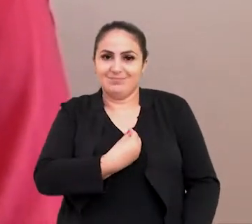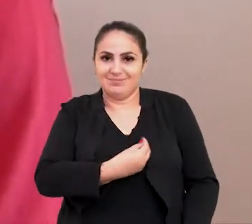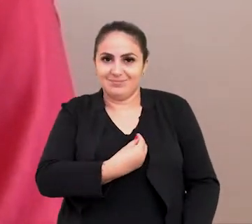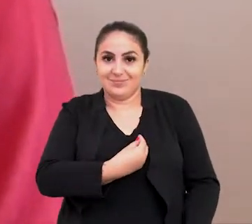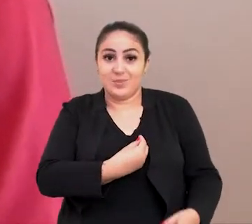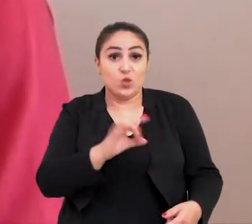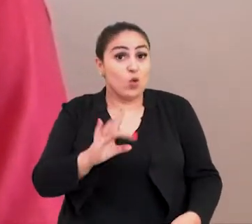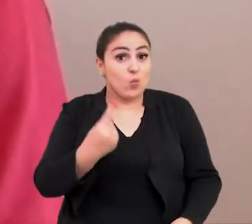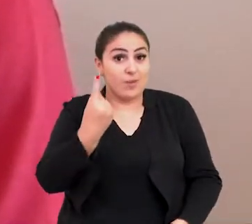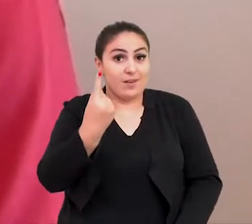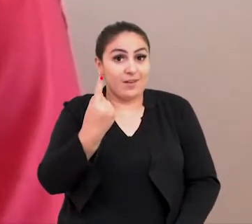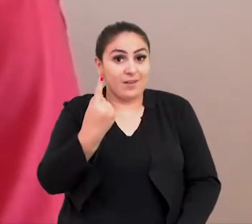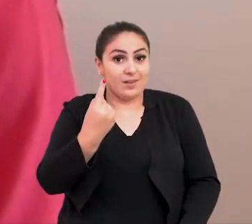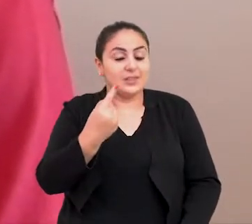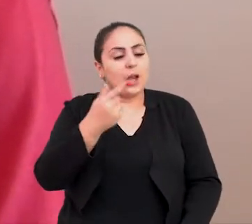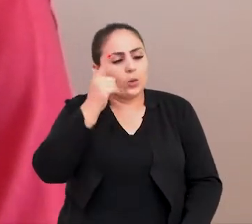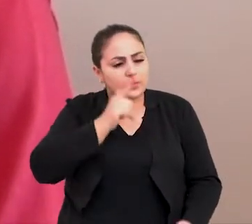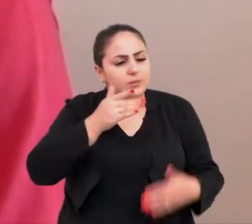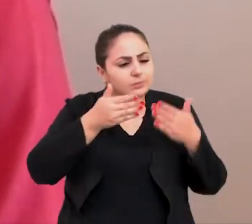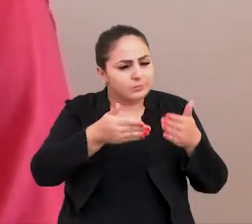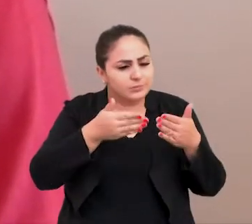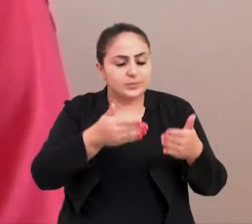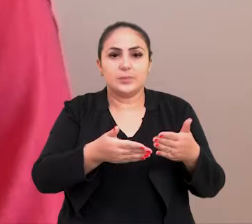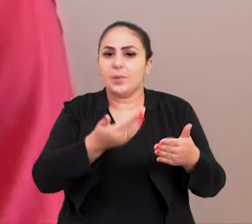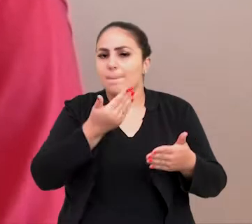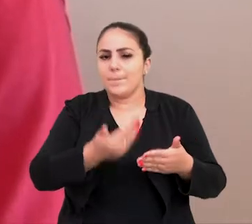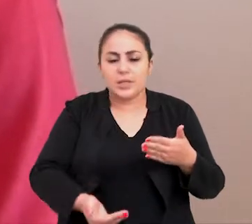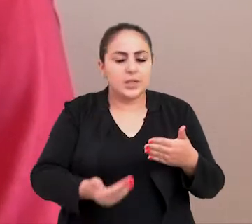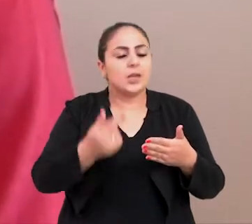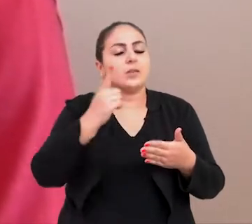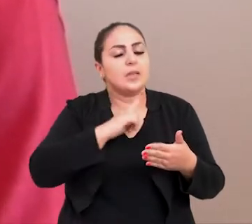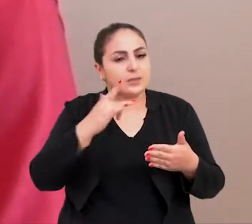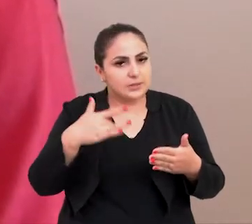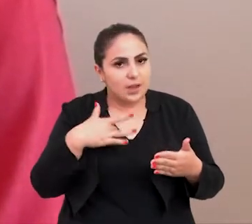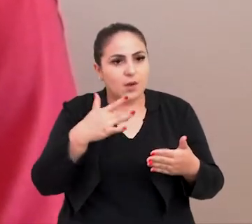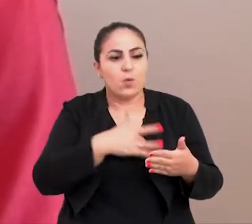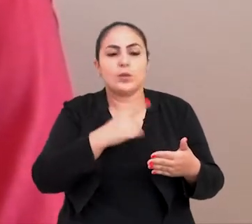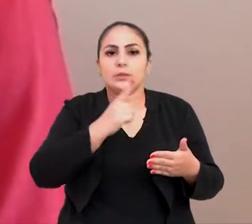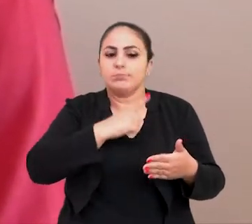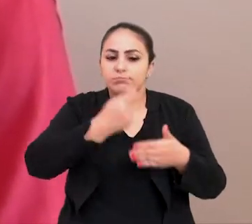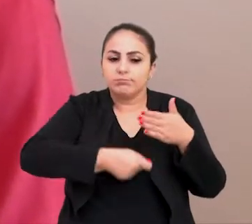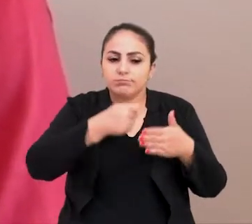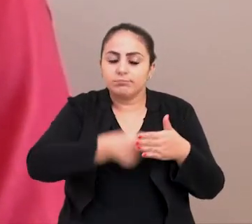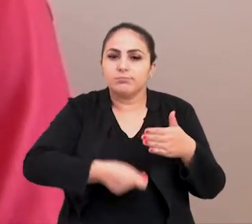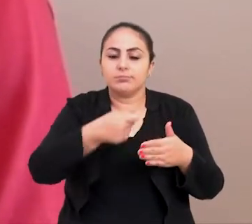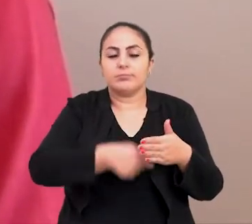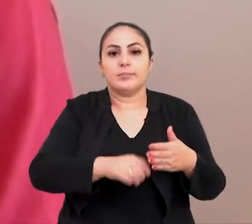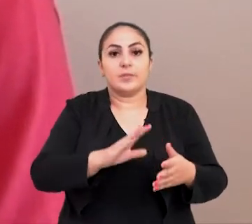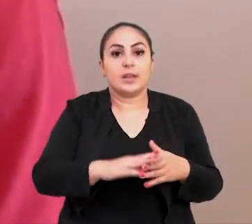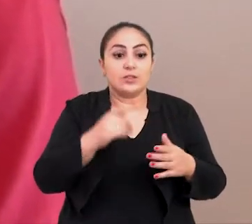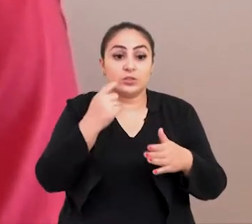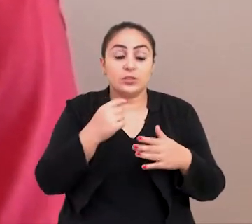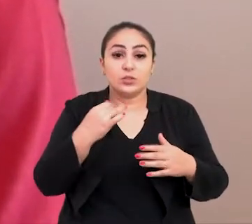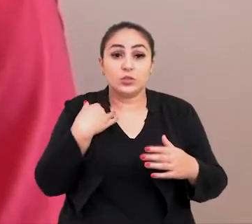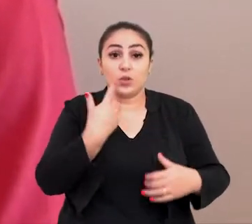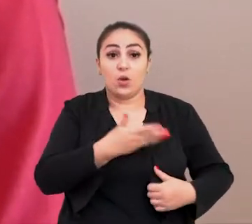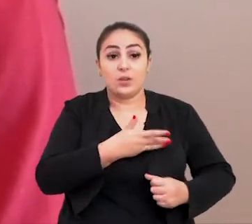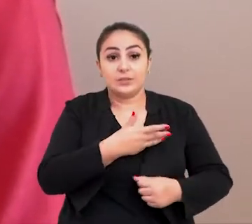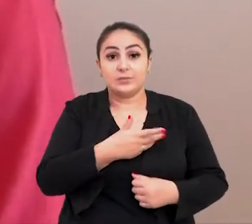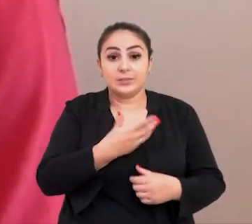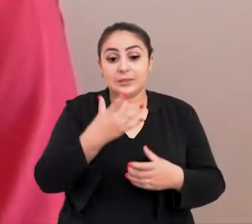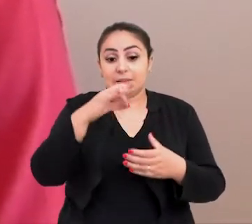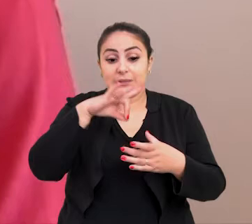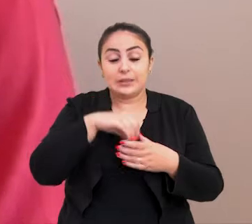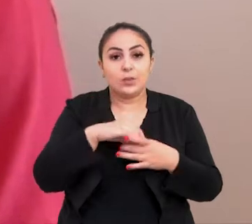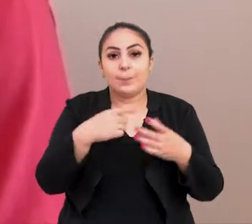que só tem uma. E aí eu começo a trabalhar em cima disso, né? Que eles não perderam, eles têm saúde, têm vigor. A gente tenta